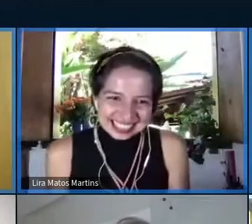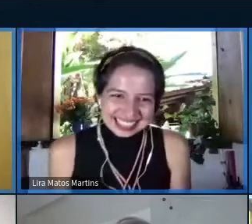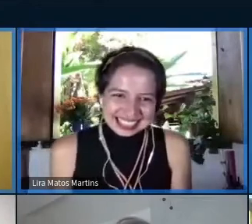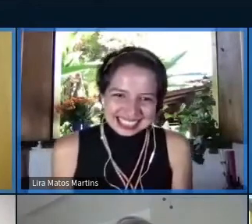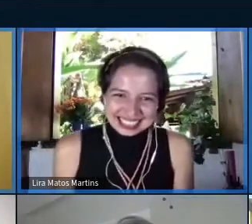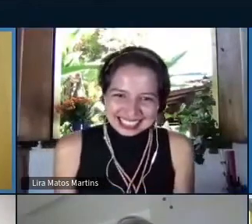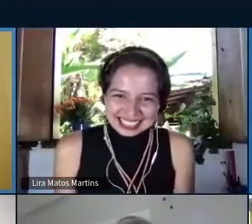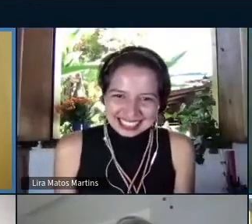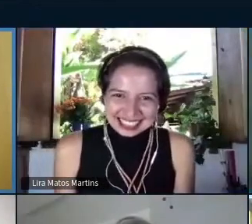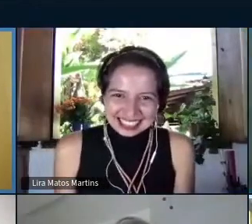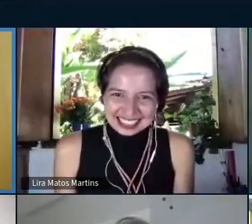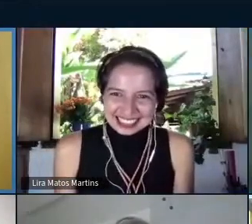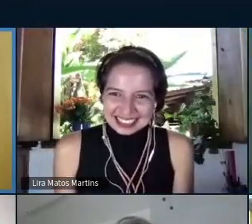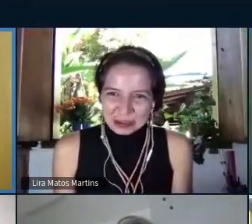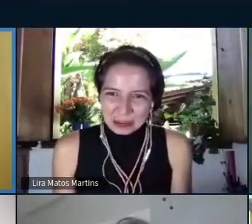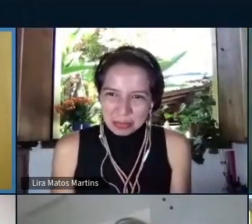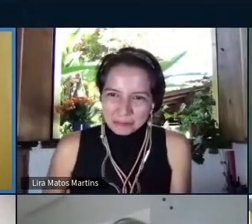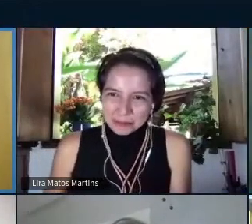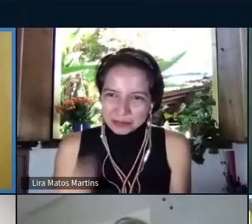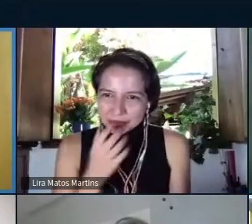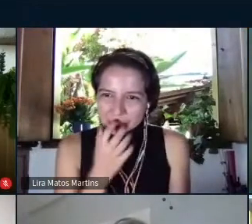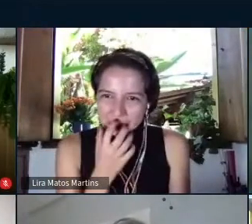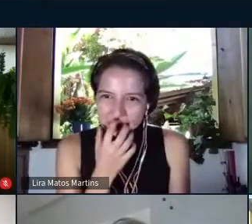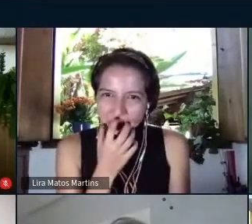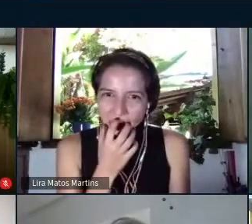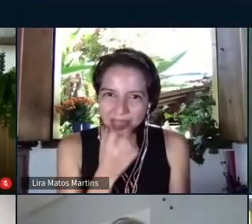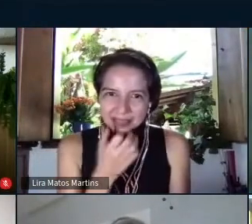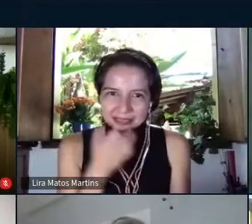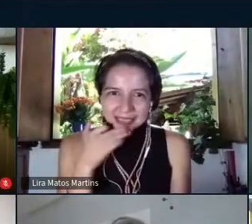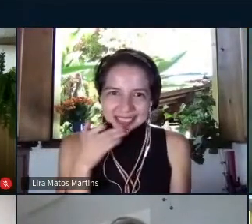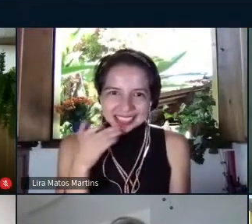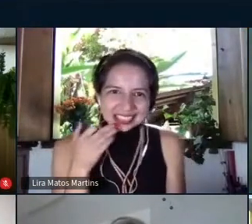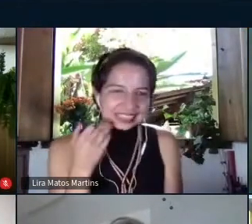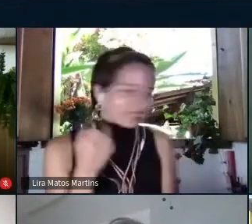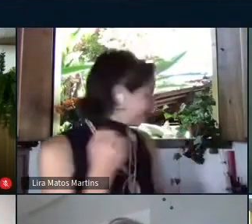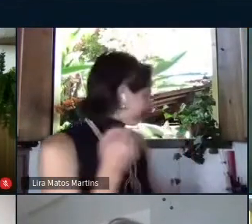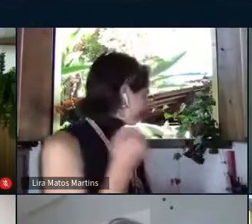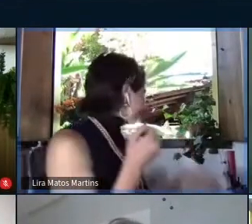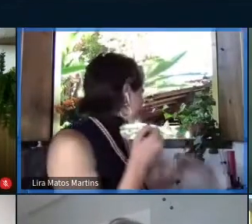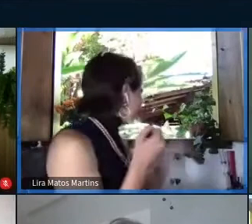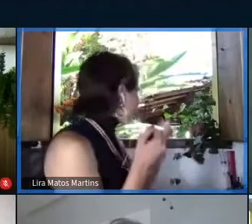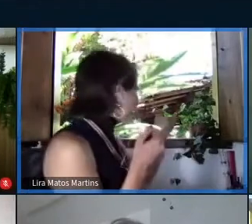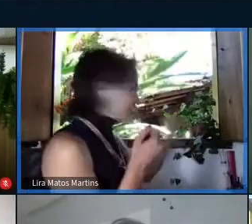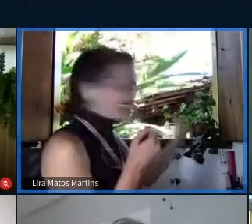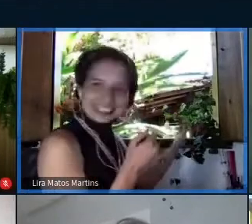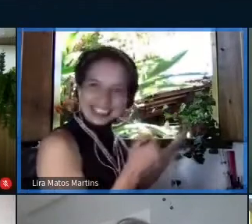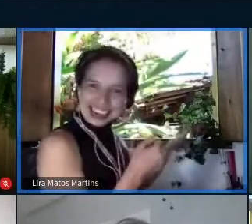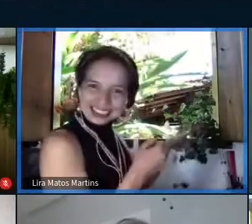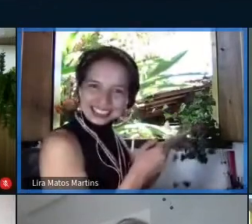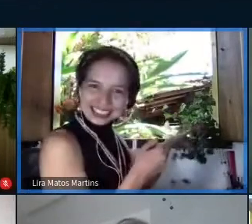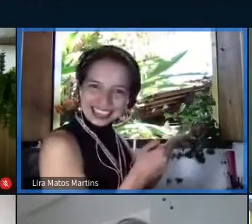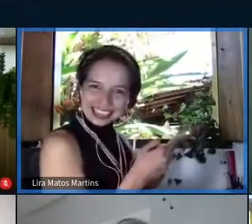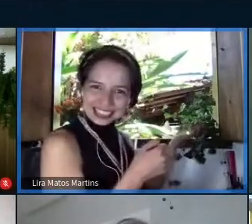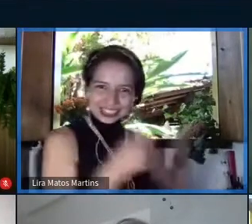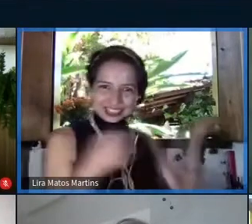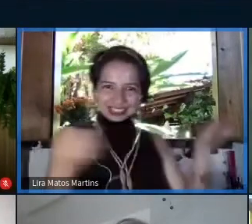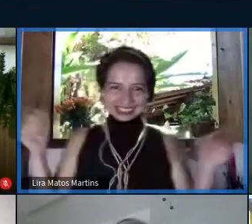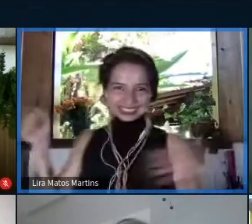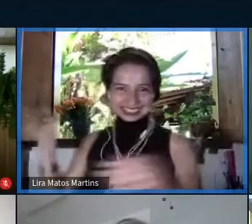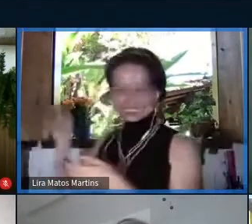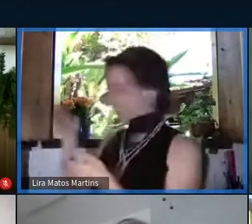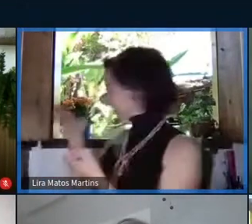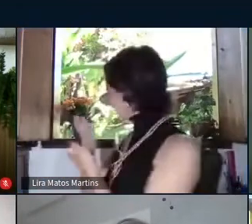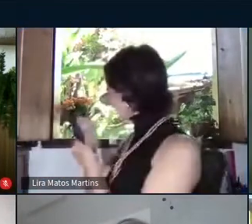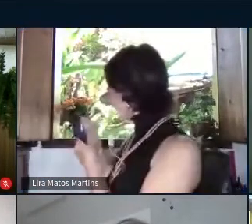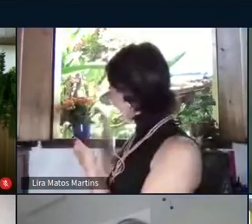O set ficou muito bacana também, aí atrás, as plantinhas, você ficou muito bem, com o colar, cabelo, gente. Ficou ótimo.